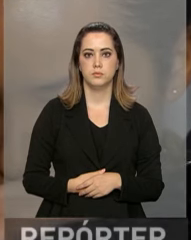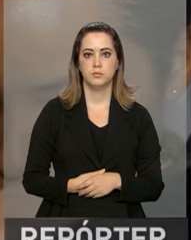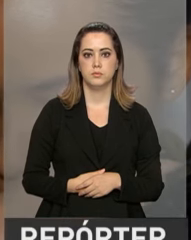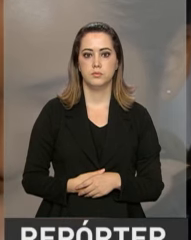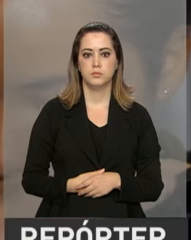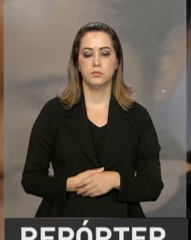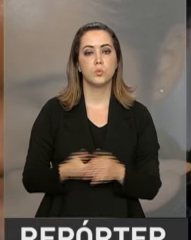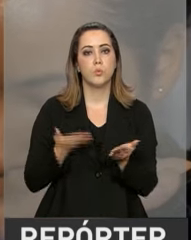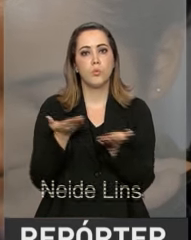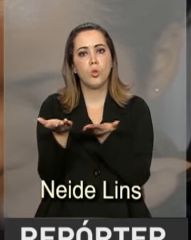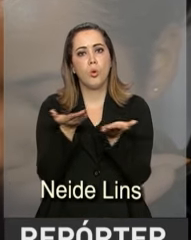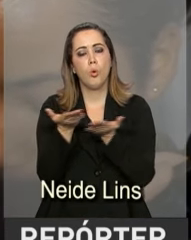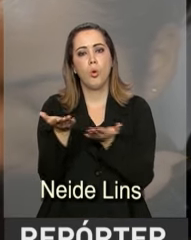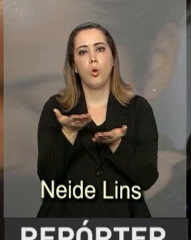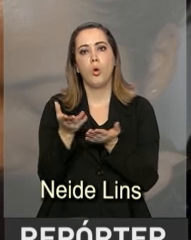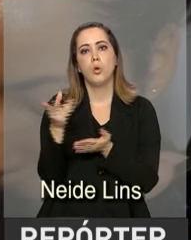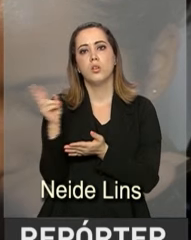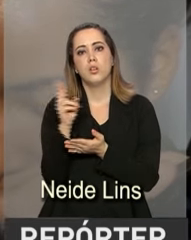câmbio,